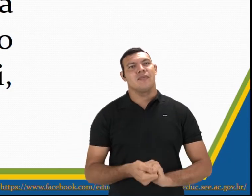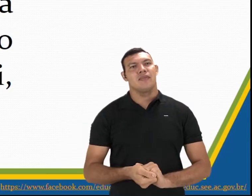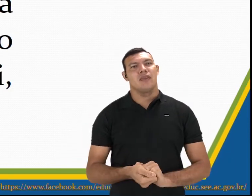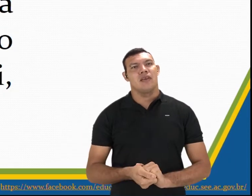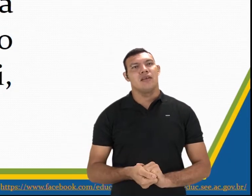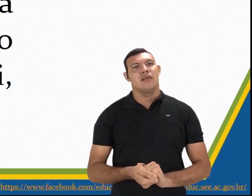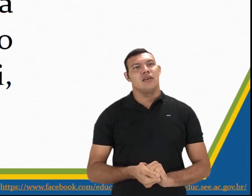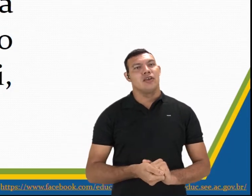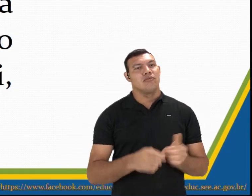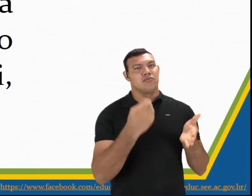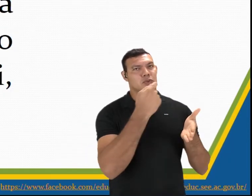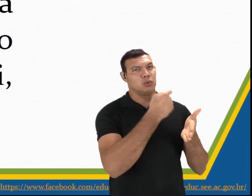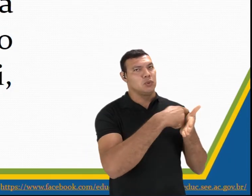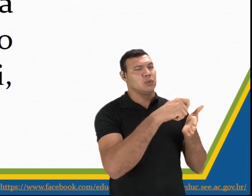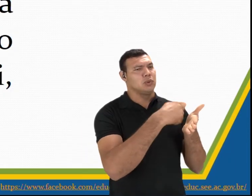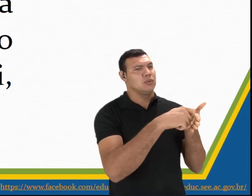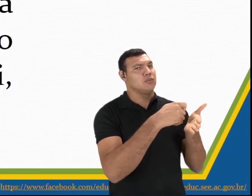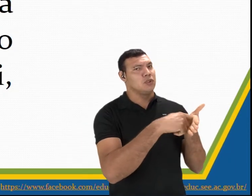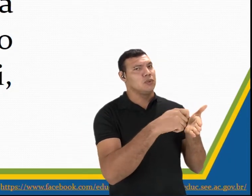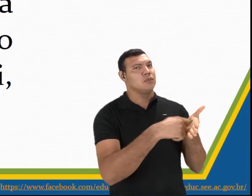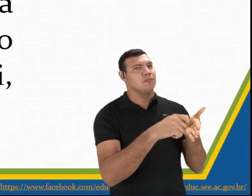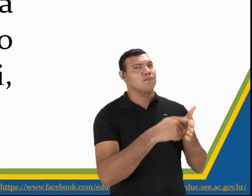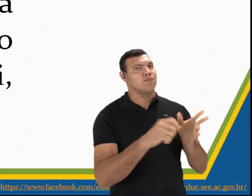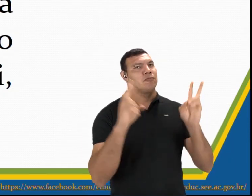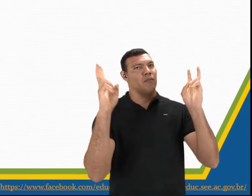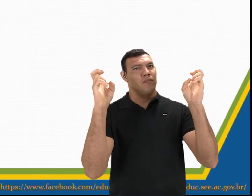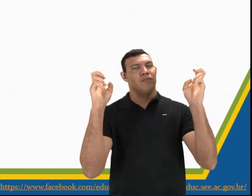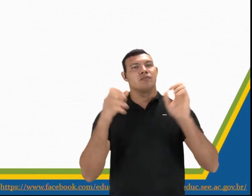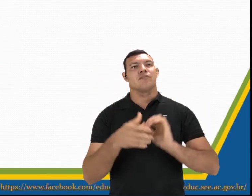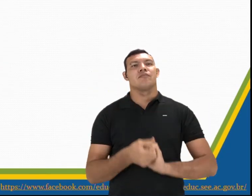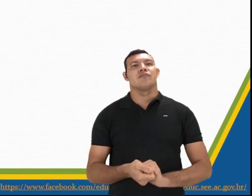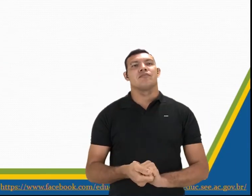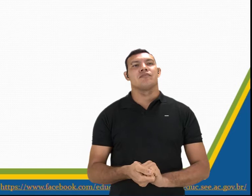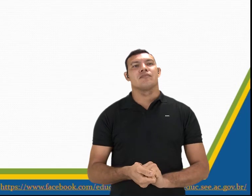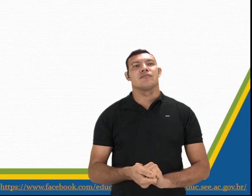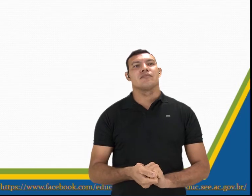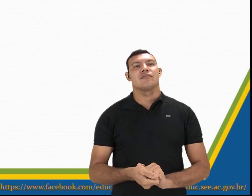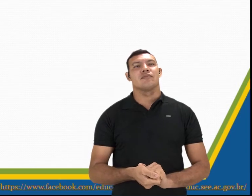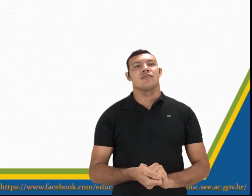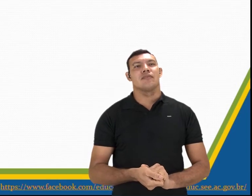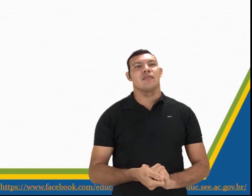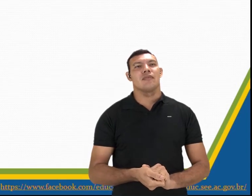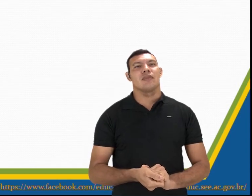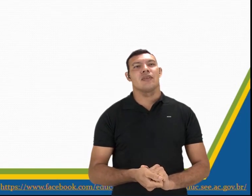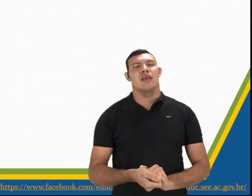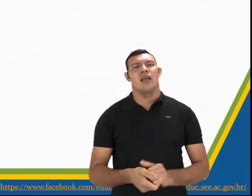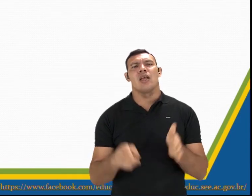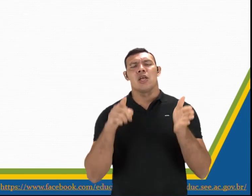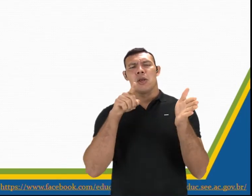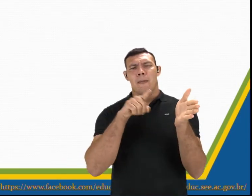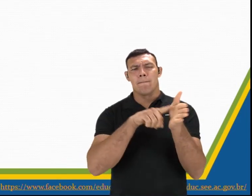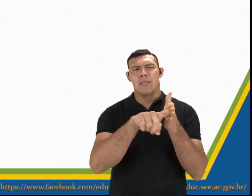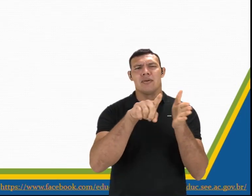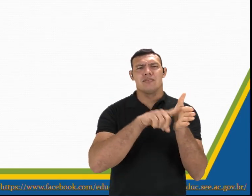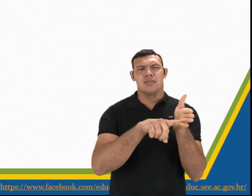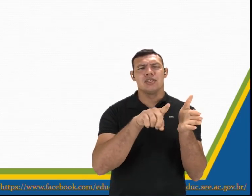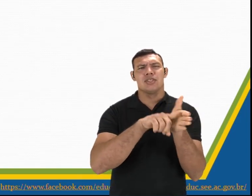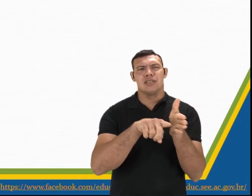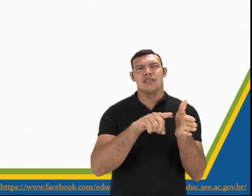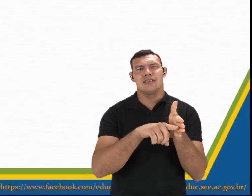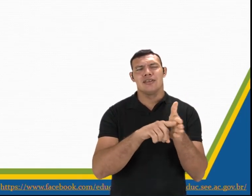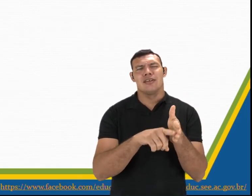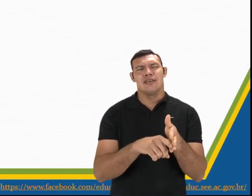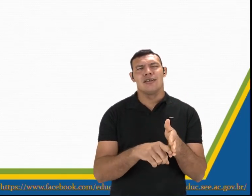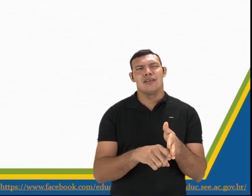construção desse título para a notícia que veio em seguida. E aí, Essas perguntas que eu disse a vocês